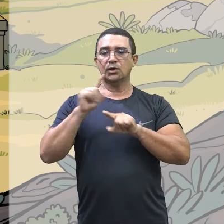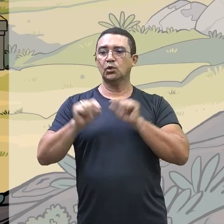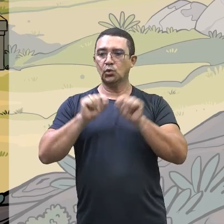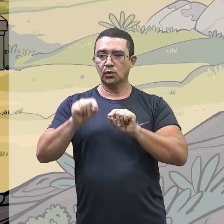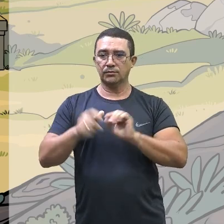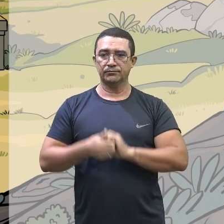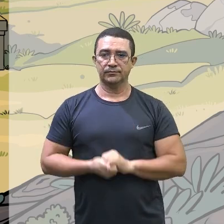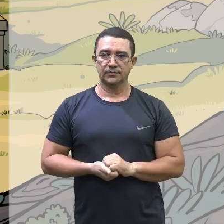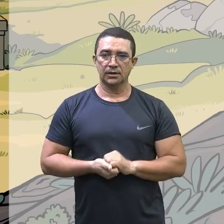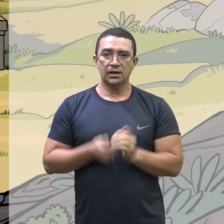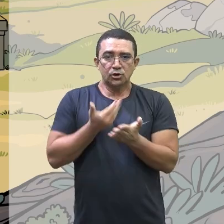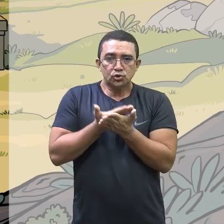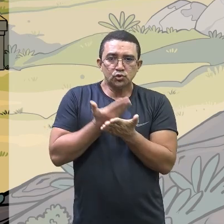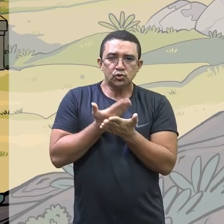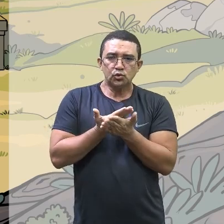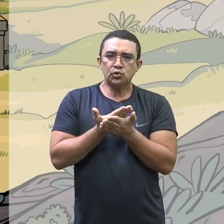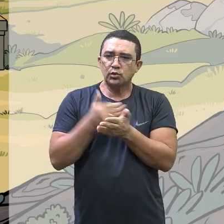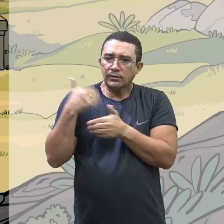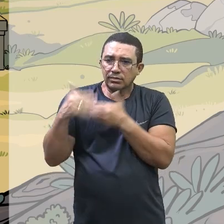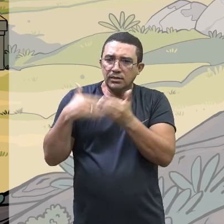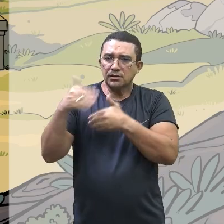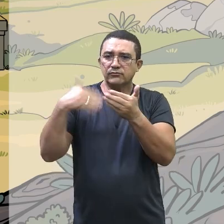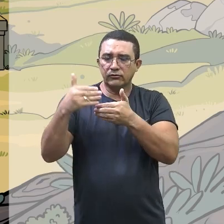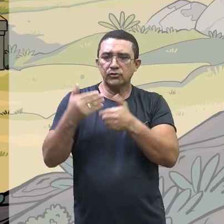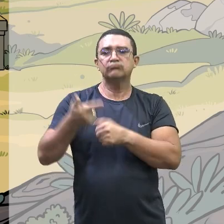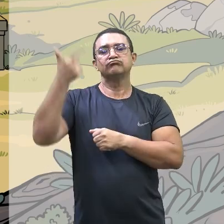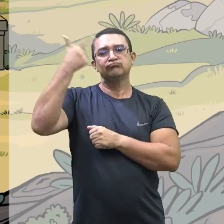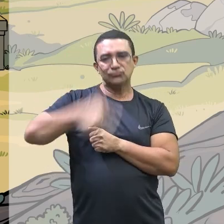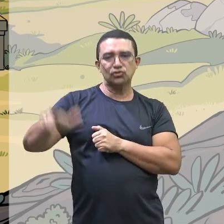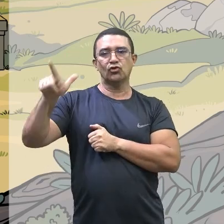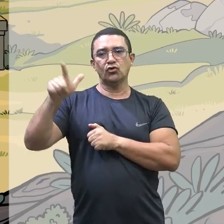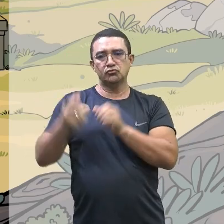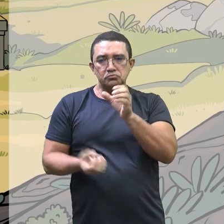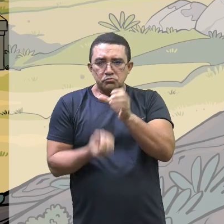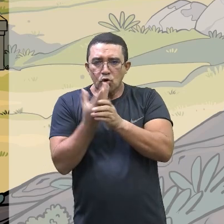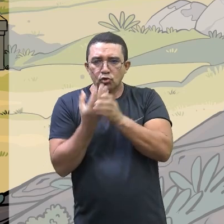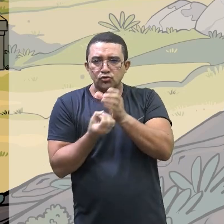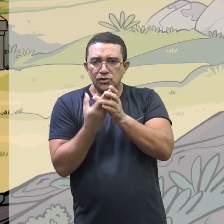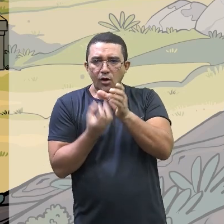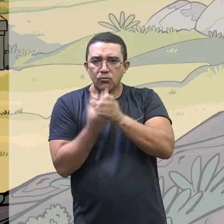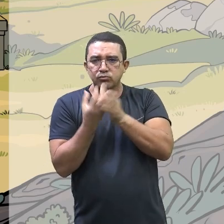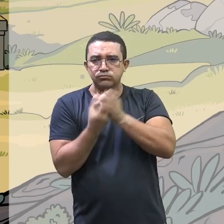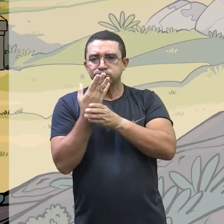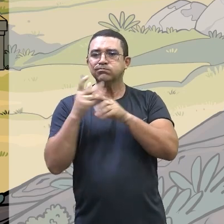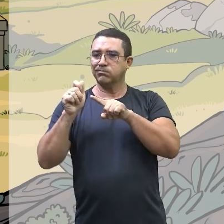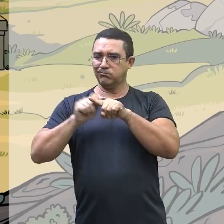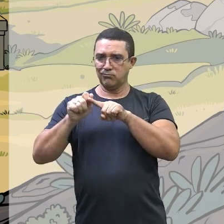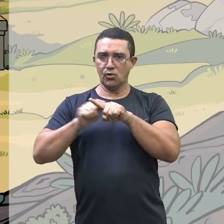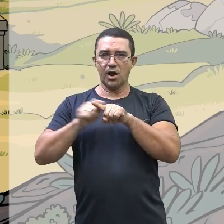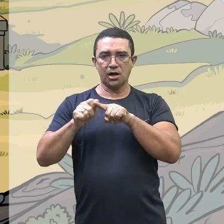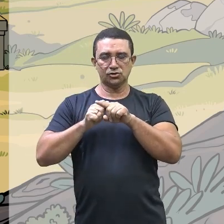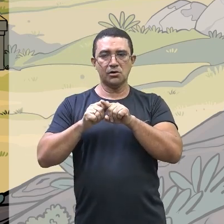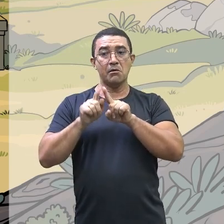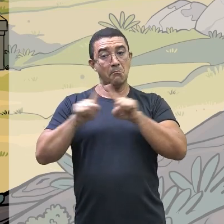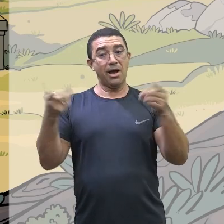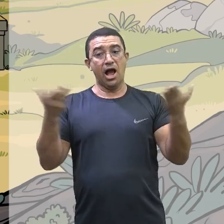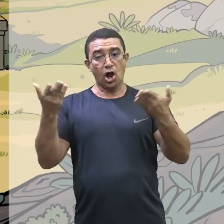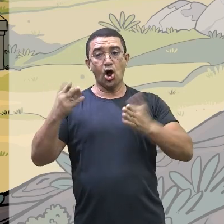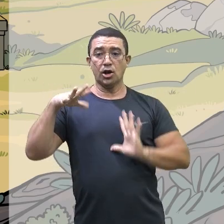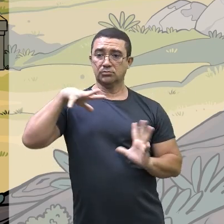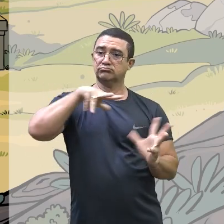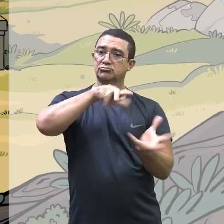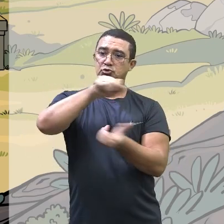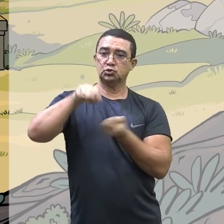estão sendo desenvolvidos para trazer de volta, né, a produção de borracha, mas agora de uma maneira bastante sustentável, trabalhando a questão